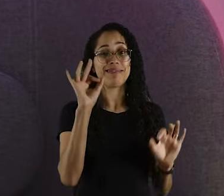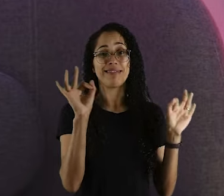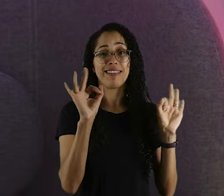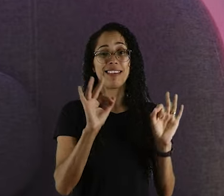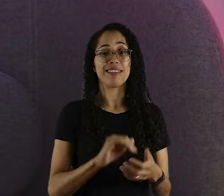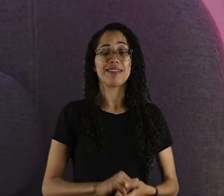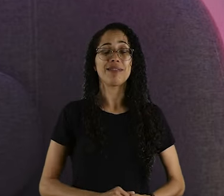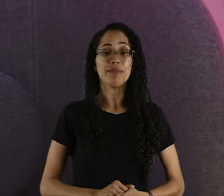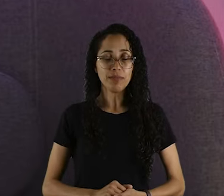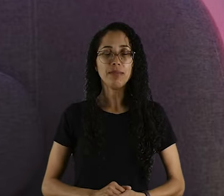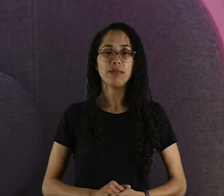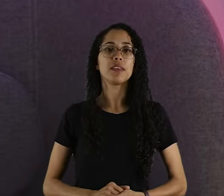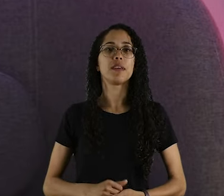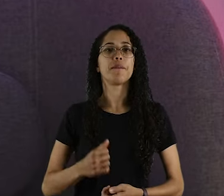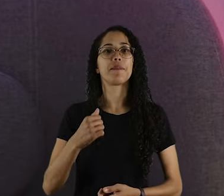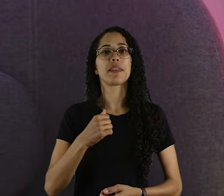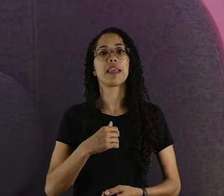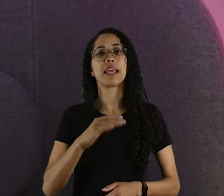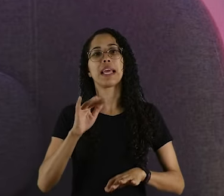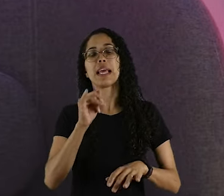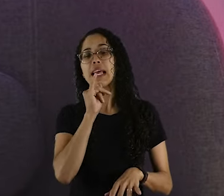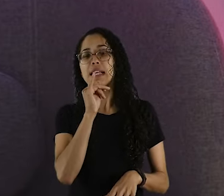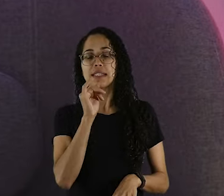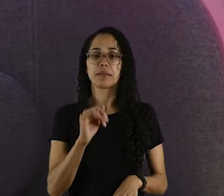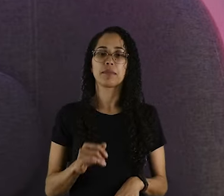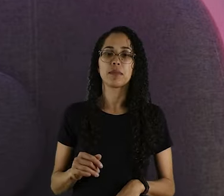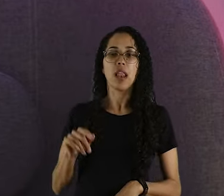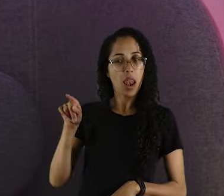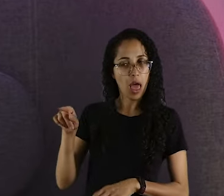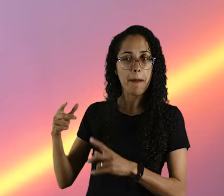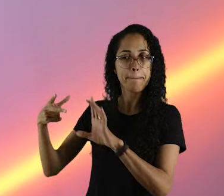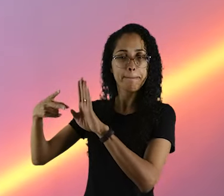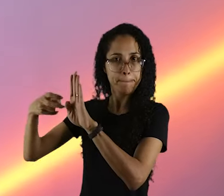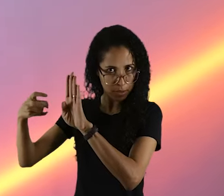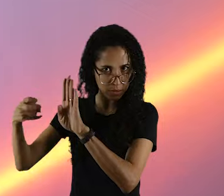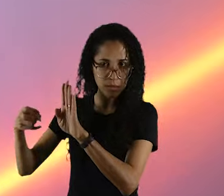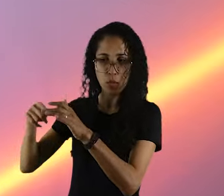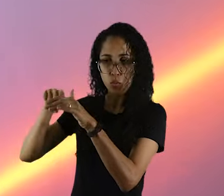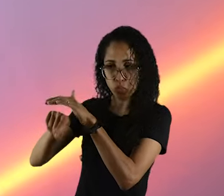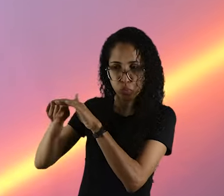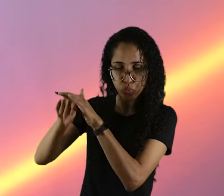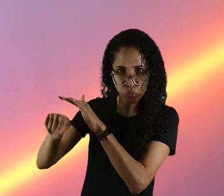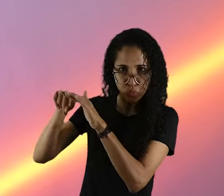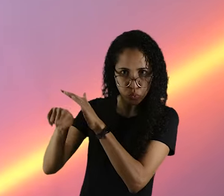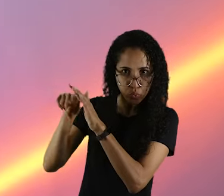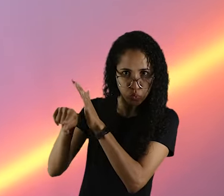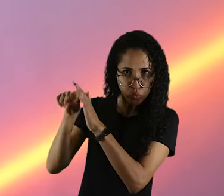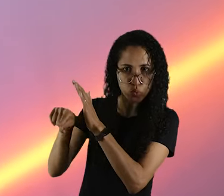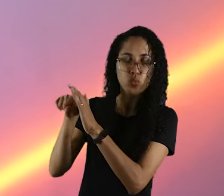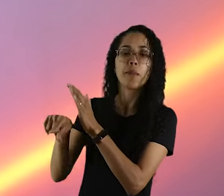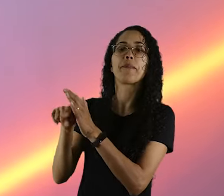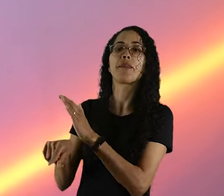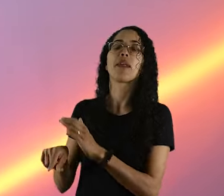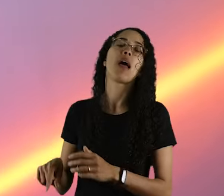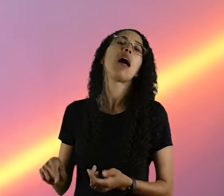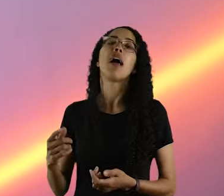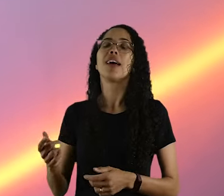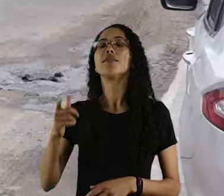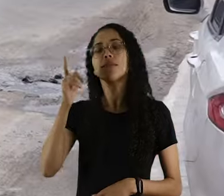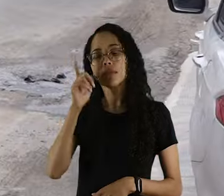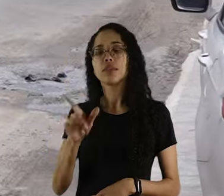que eu tenho um dinheiro que tem como tirar um carro de primeira linha, assim. Com 16 anos, eu nem tenho carteira de